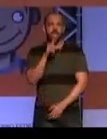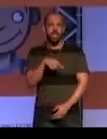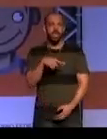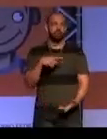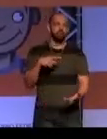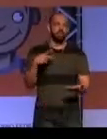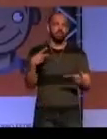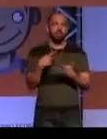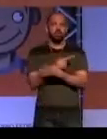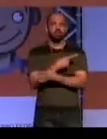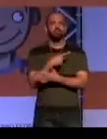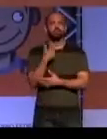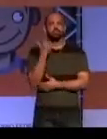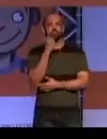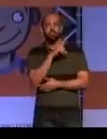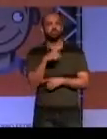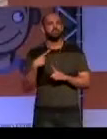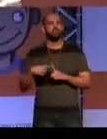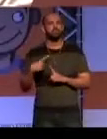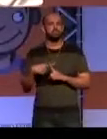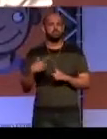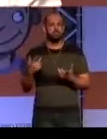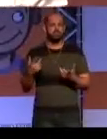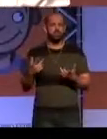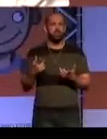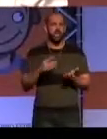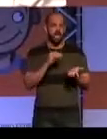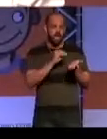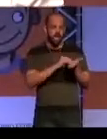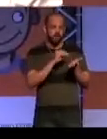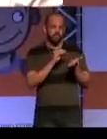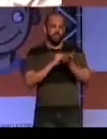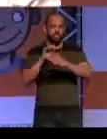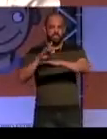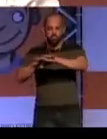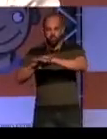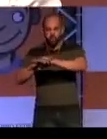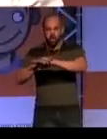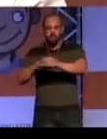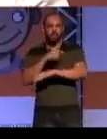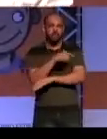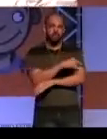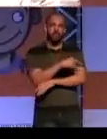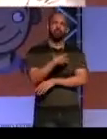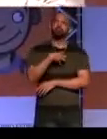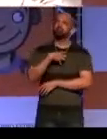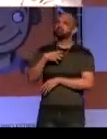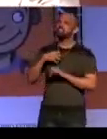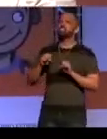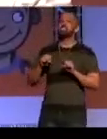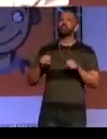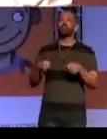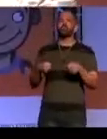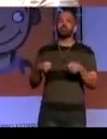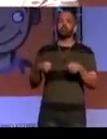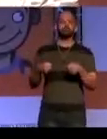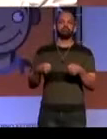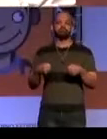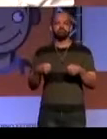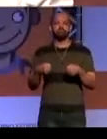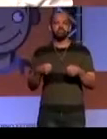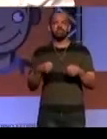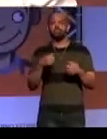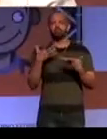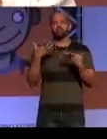do próprio sucesso, pois a ausência de doença proporciona sensação de segurança e